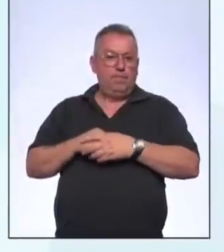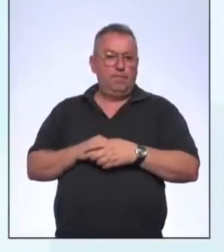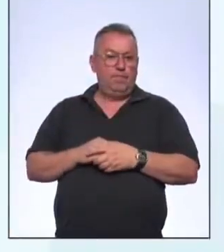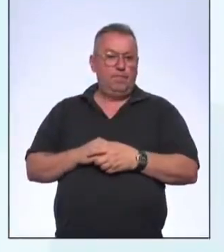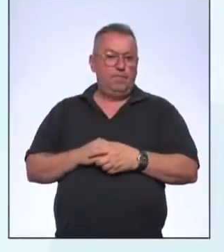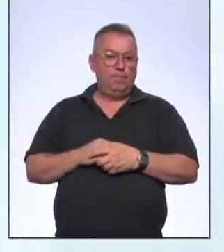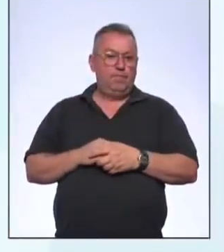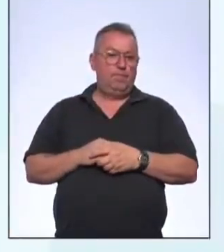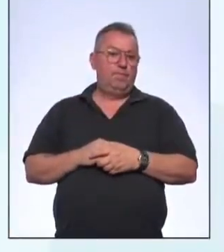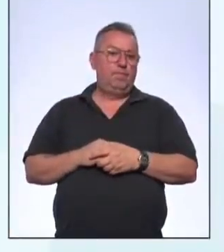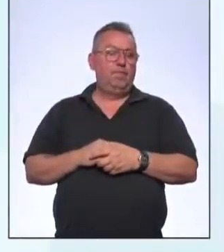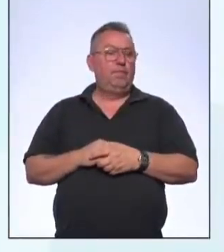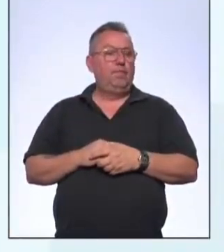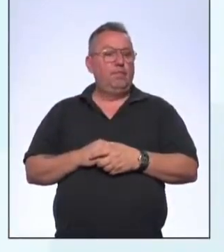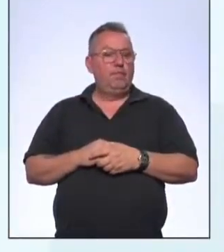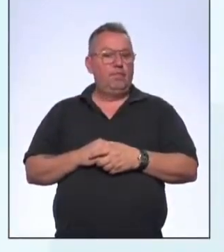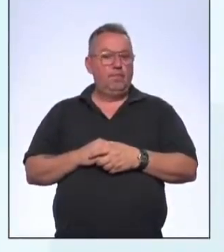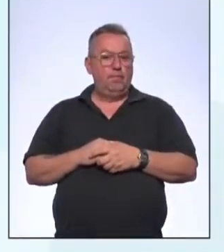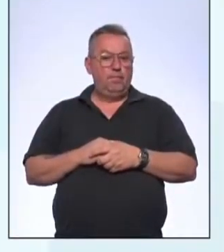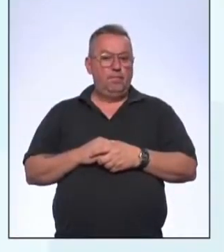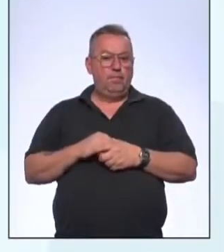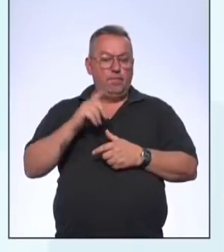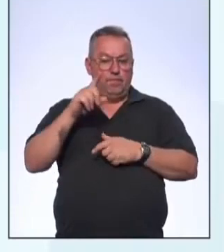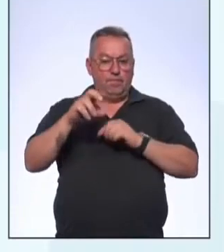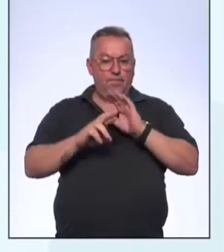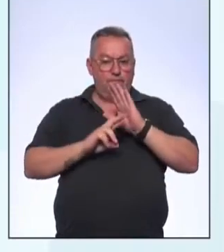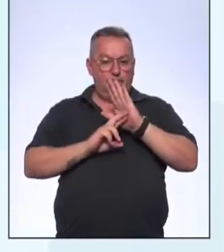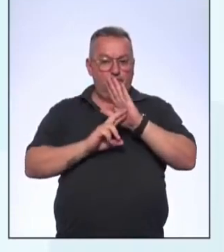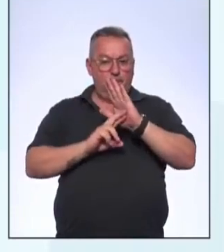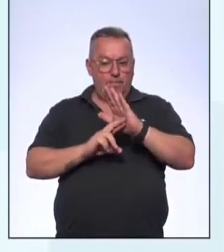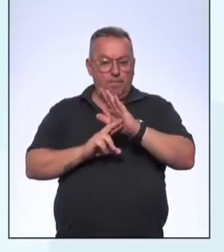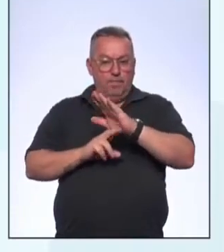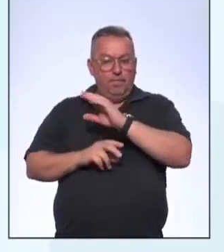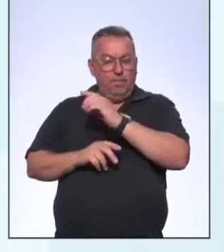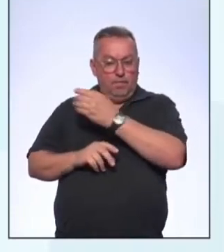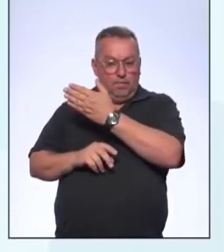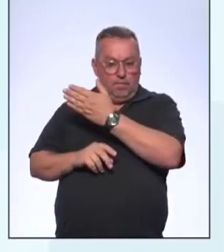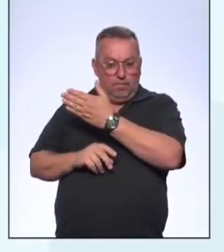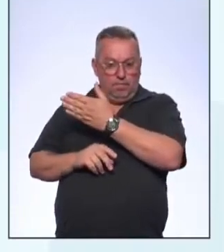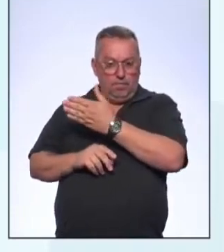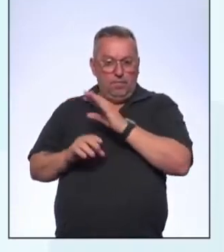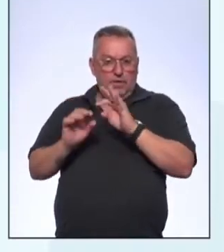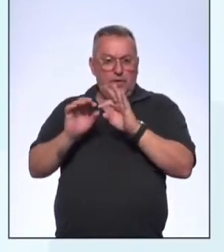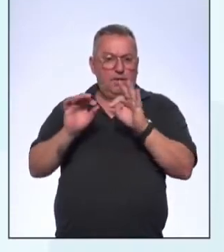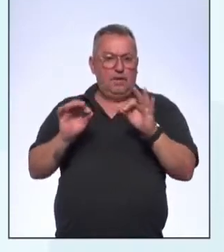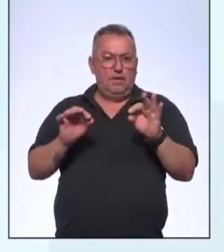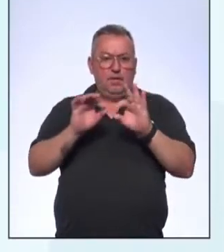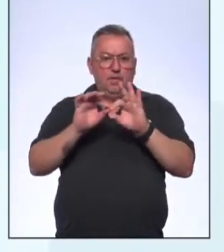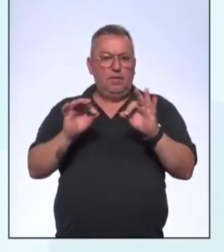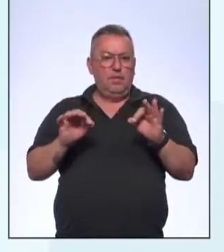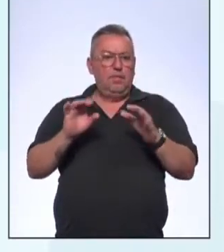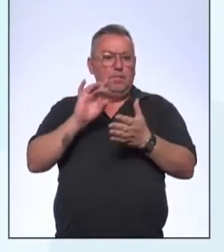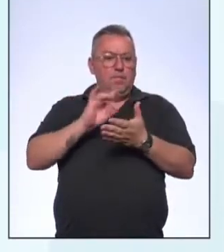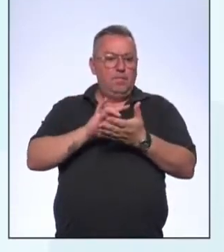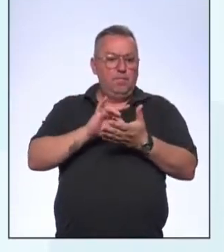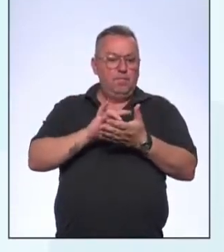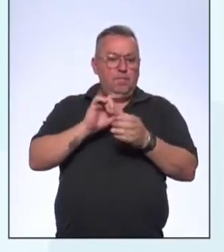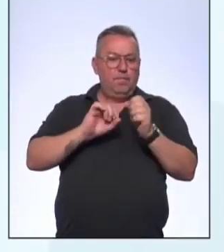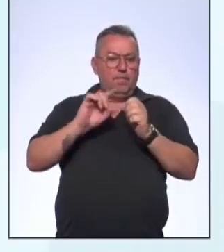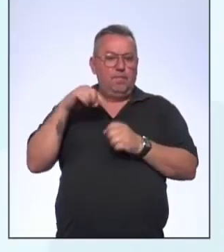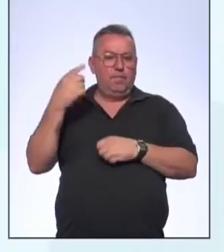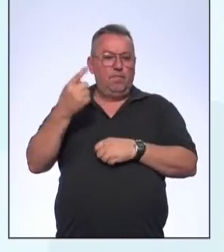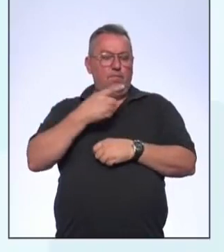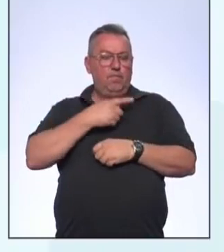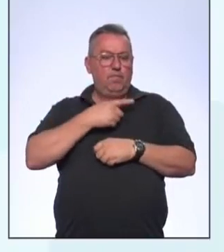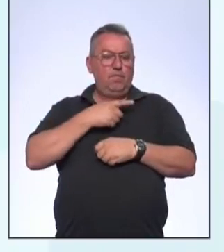favor. Isso aí está representando, gente, de uma forma bem simplória, muito simplória mesmo, o nosso